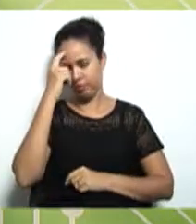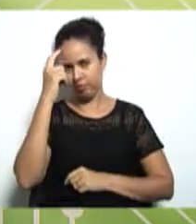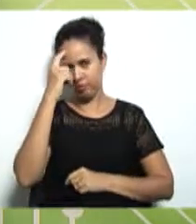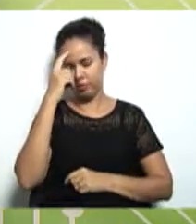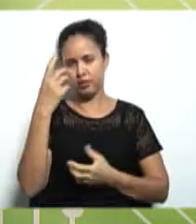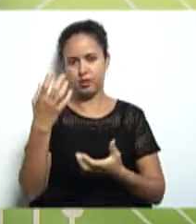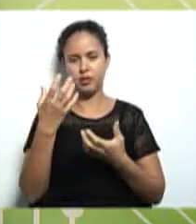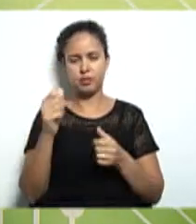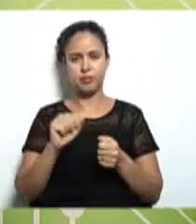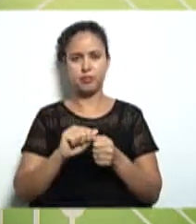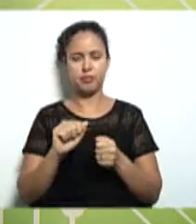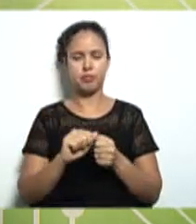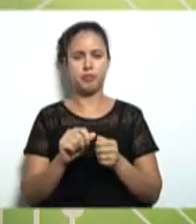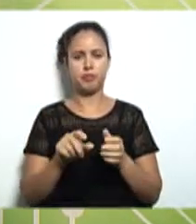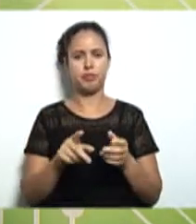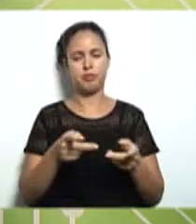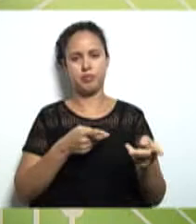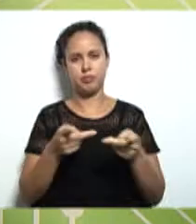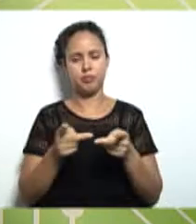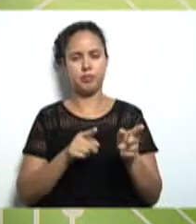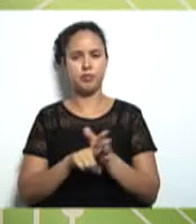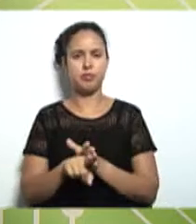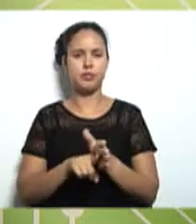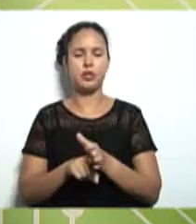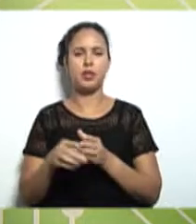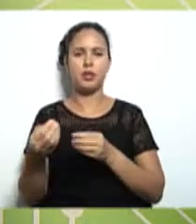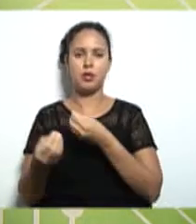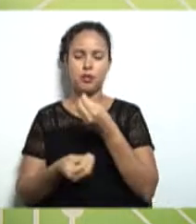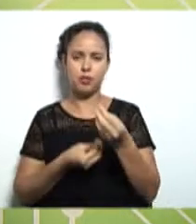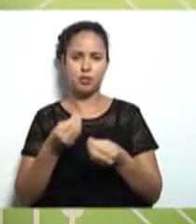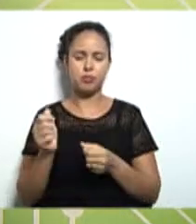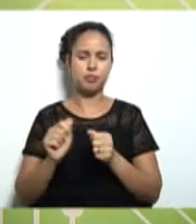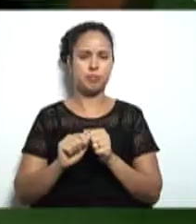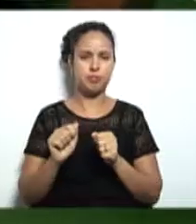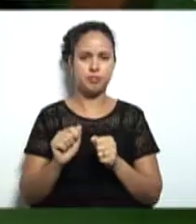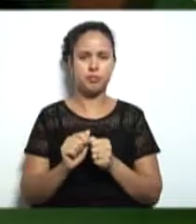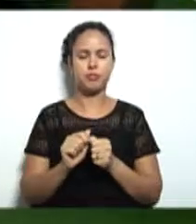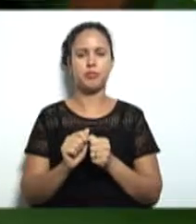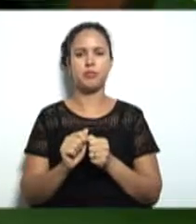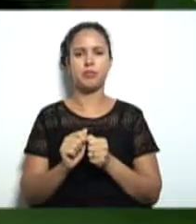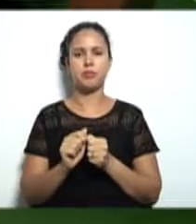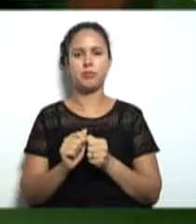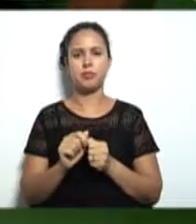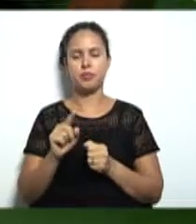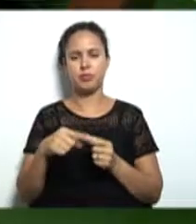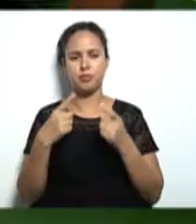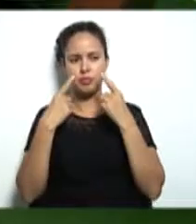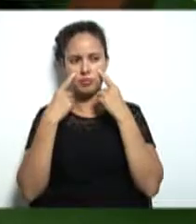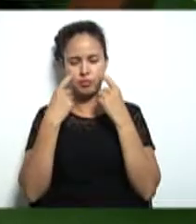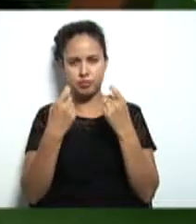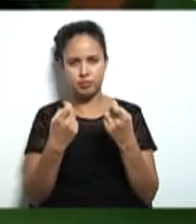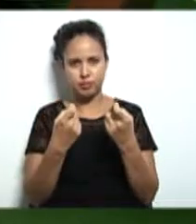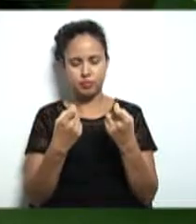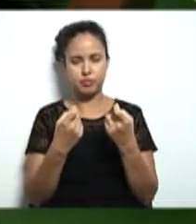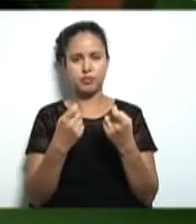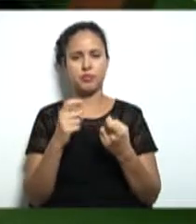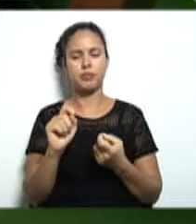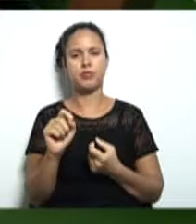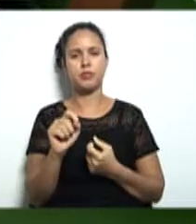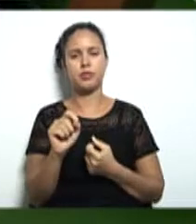um projeto de pesquisa, né, eu quero saber como é que vai funcionar. É interessante que não parta,